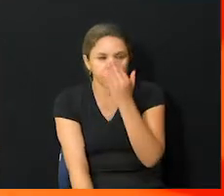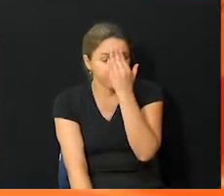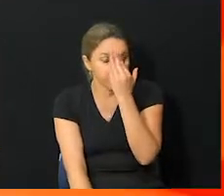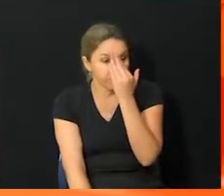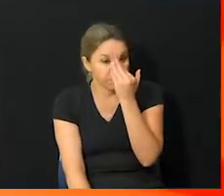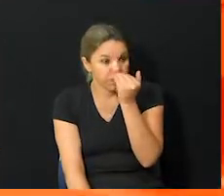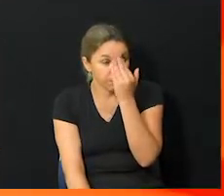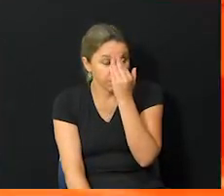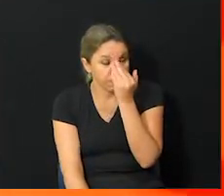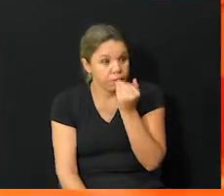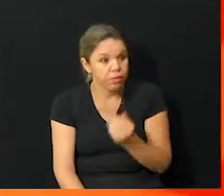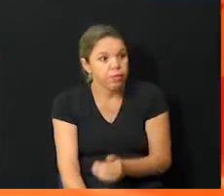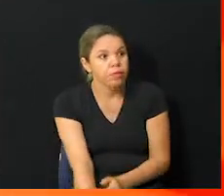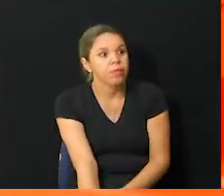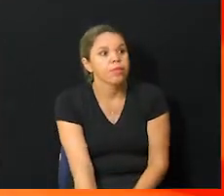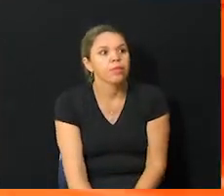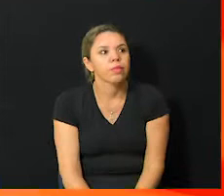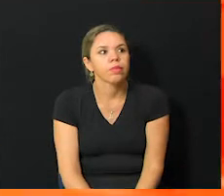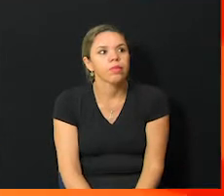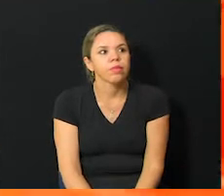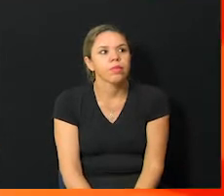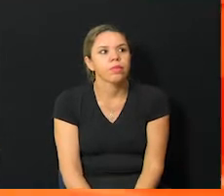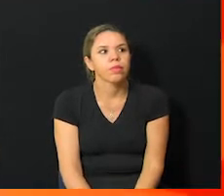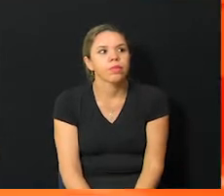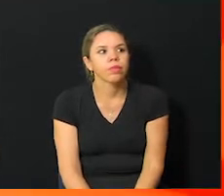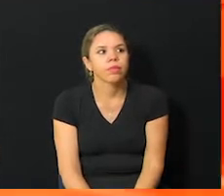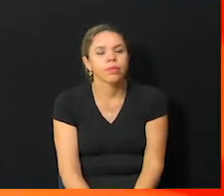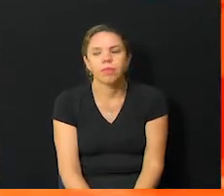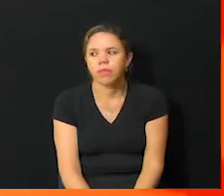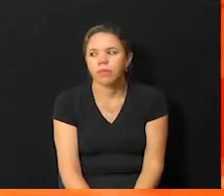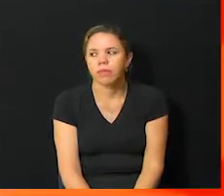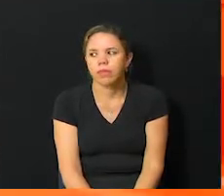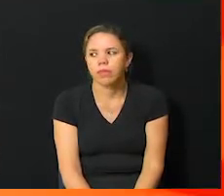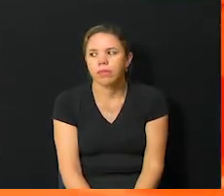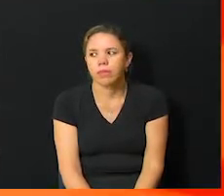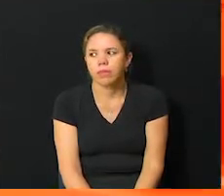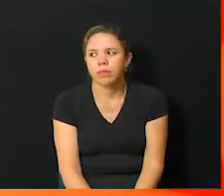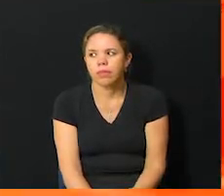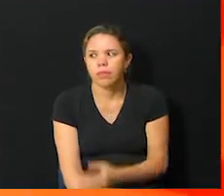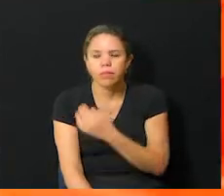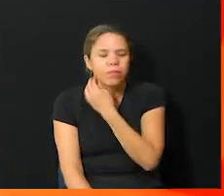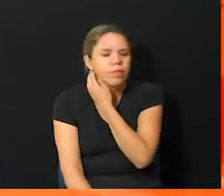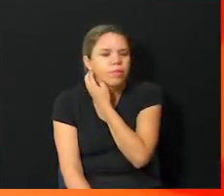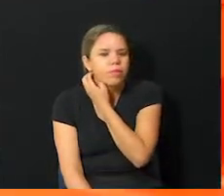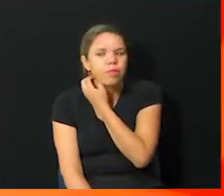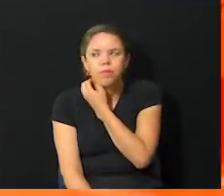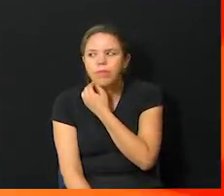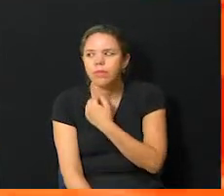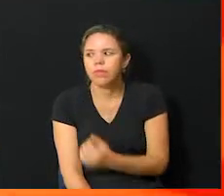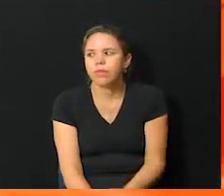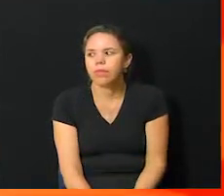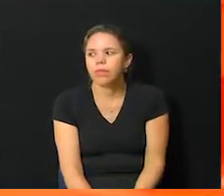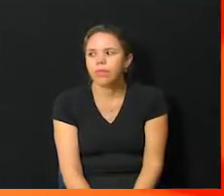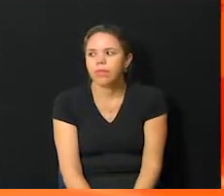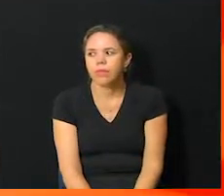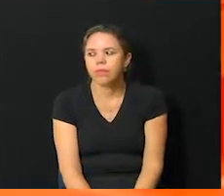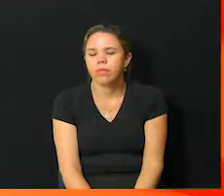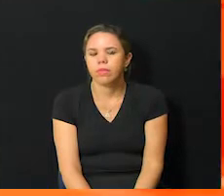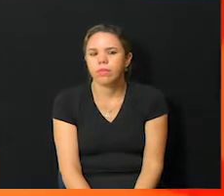água corrente atravessa linhas curvas, curvas, linhas